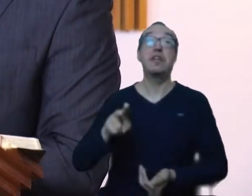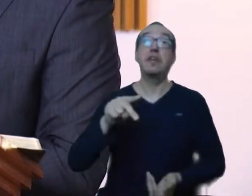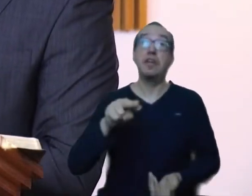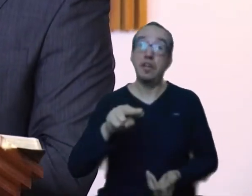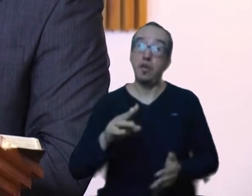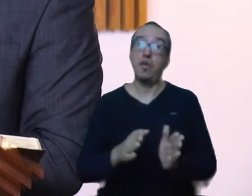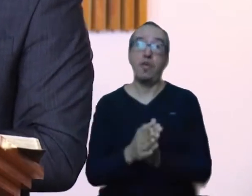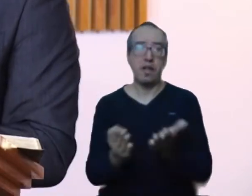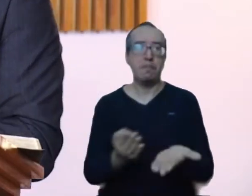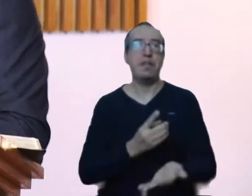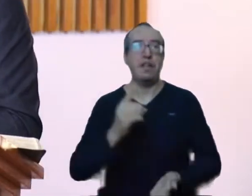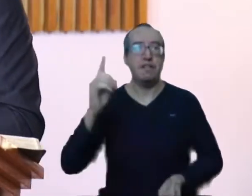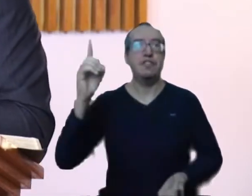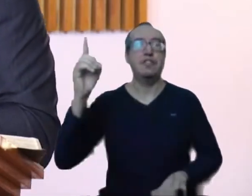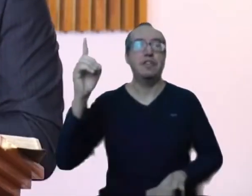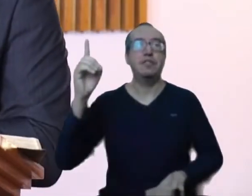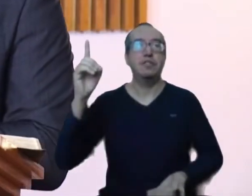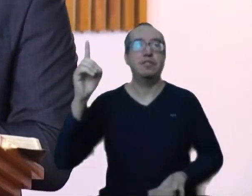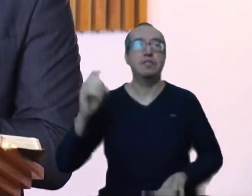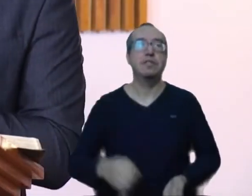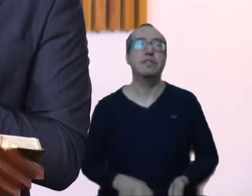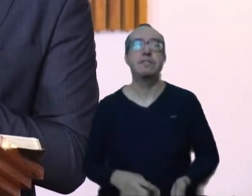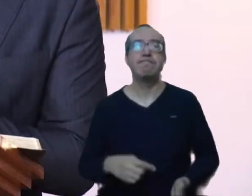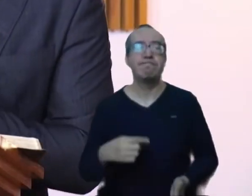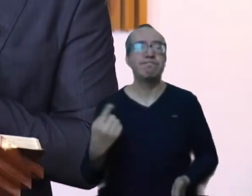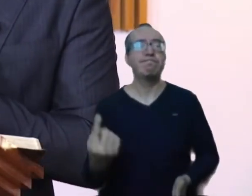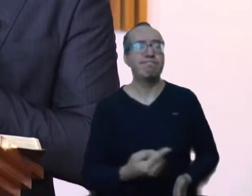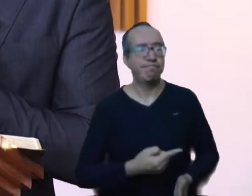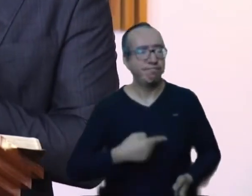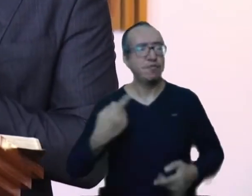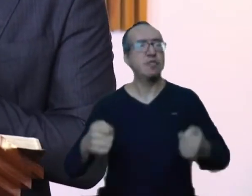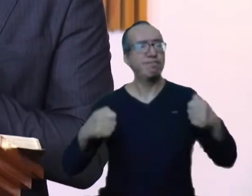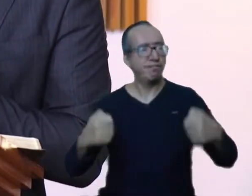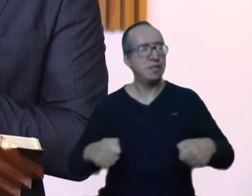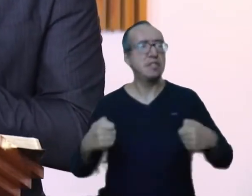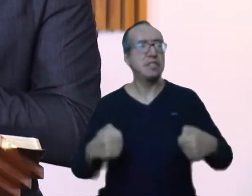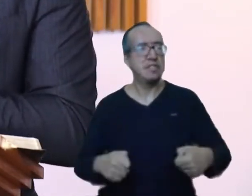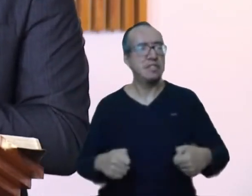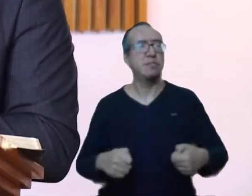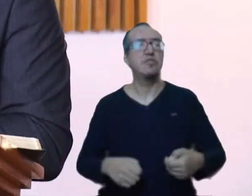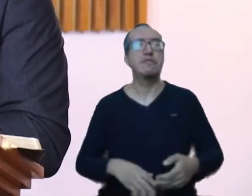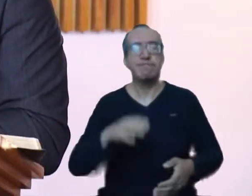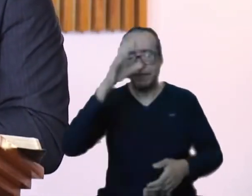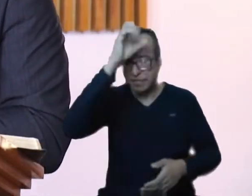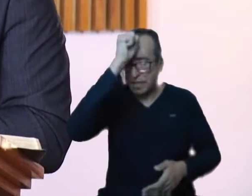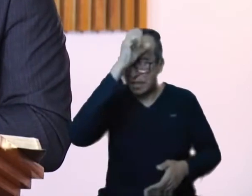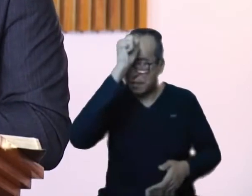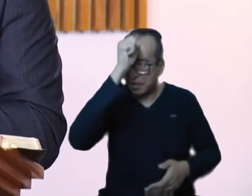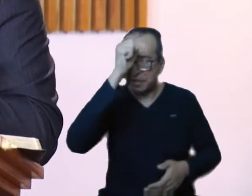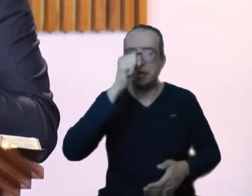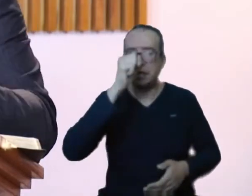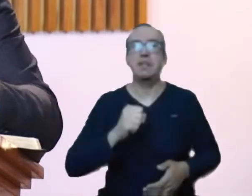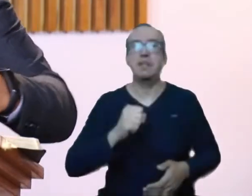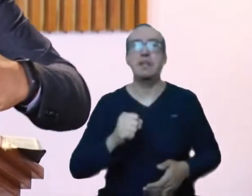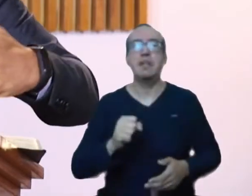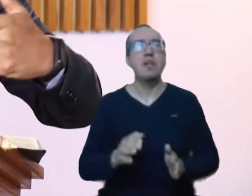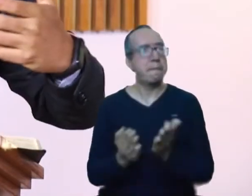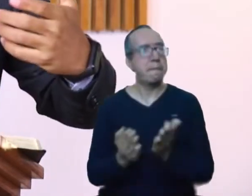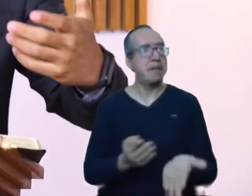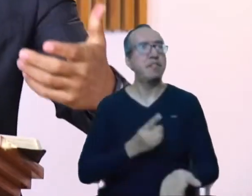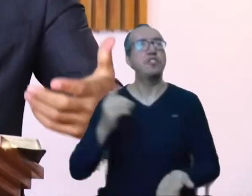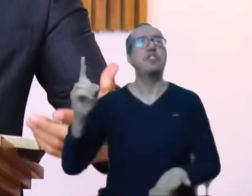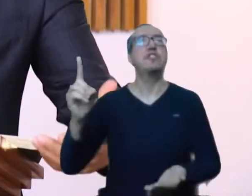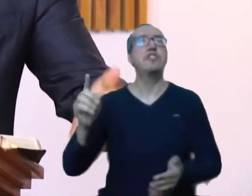Irmãos, nós temos que aprender esse princípio para conquistar os jovens para Deus. Nós temos que